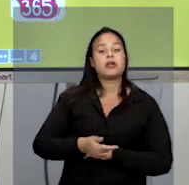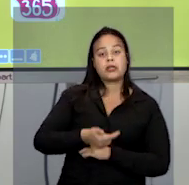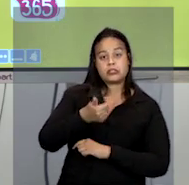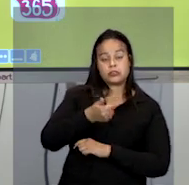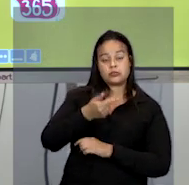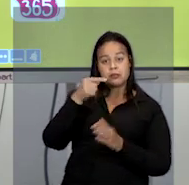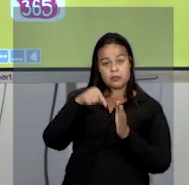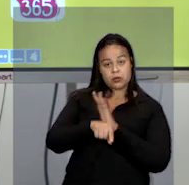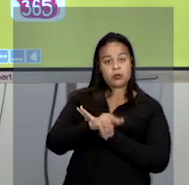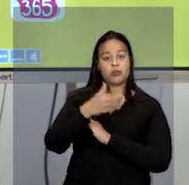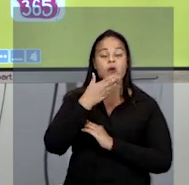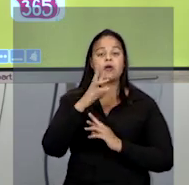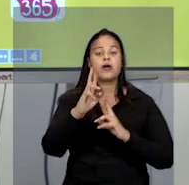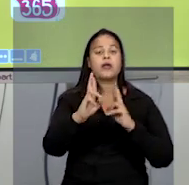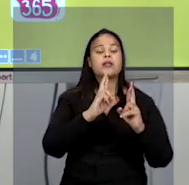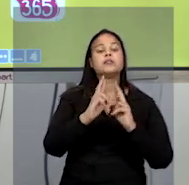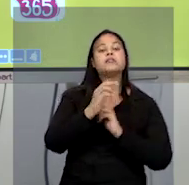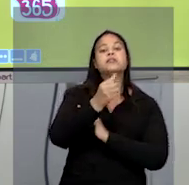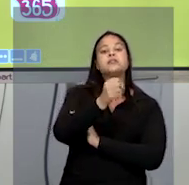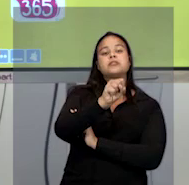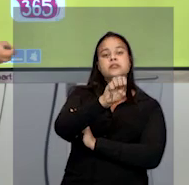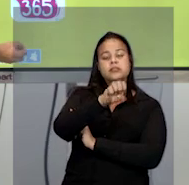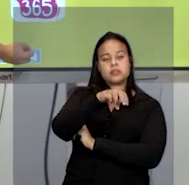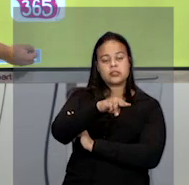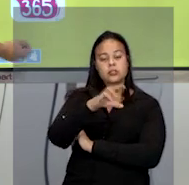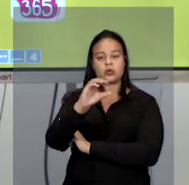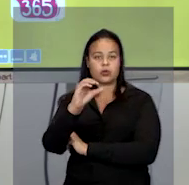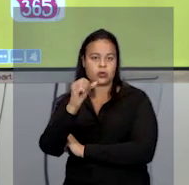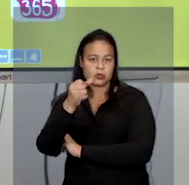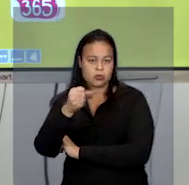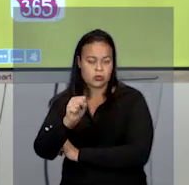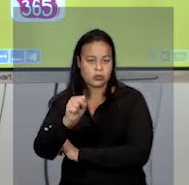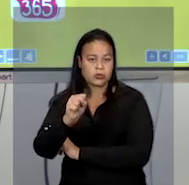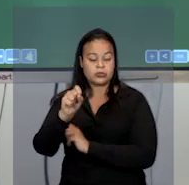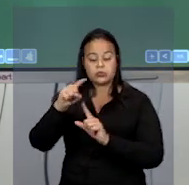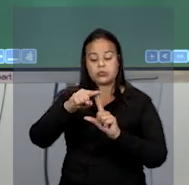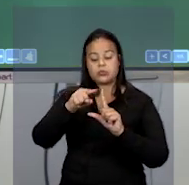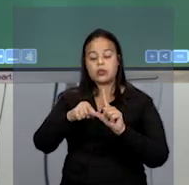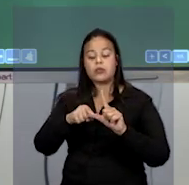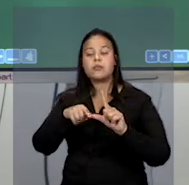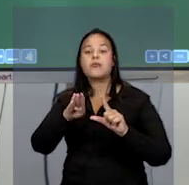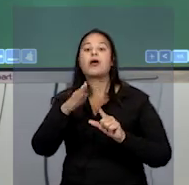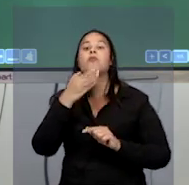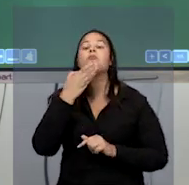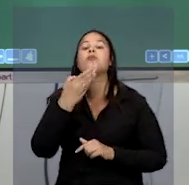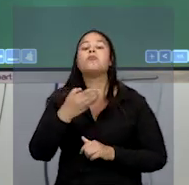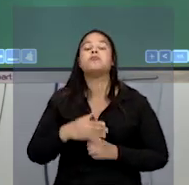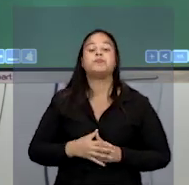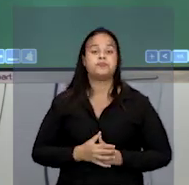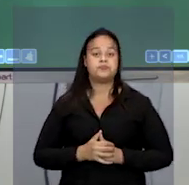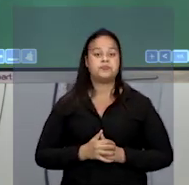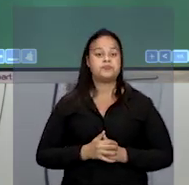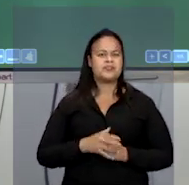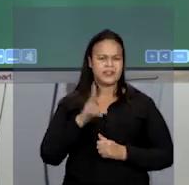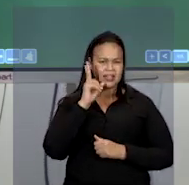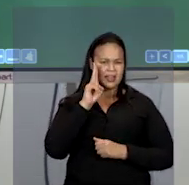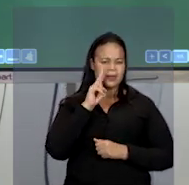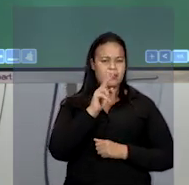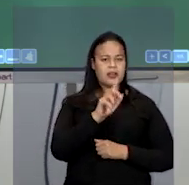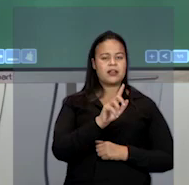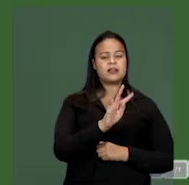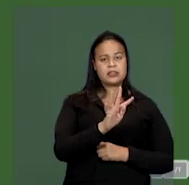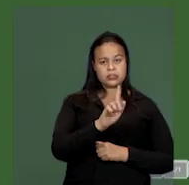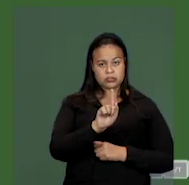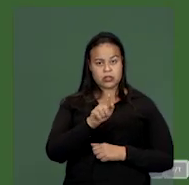qual a relação entre o seno e o cosseno do ângulo B? Simples também. Ó, lembra que a tangente